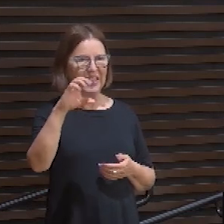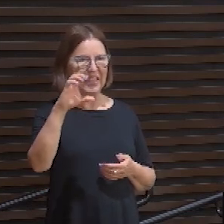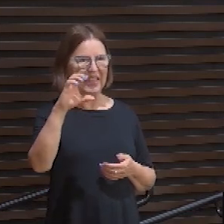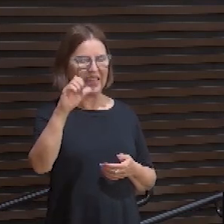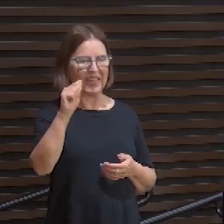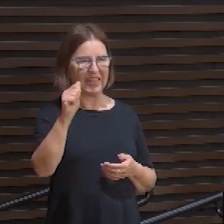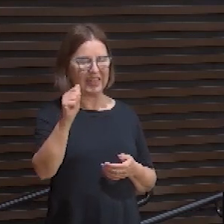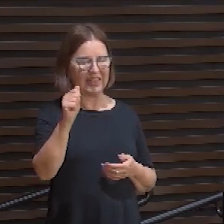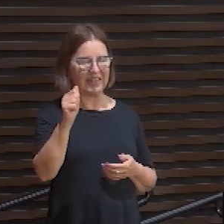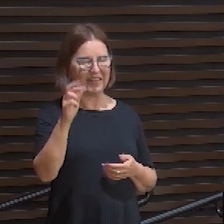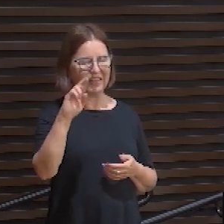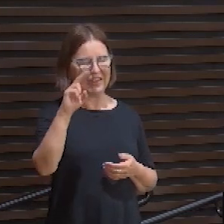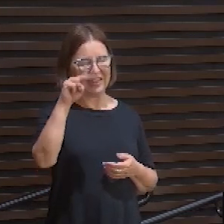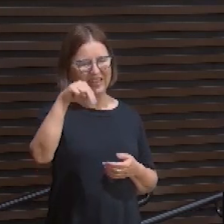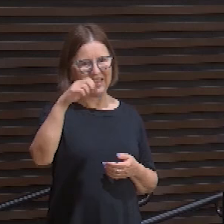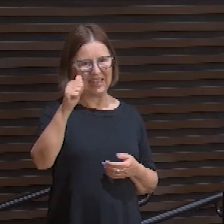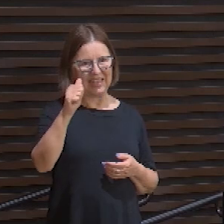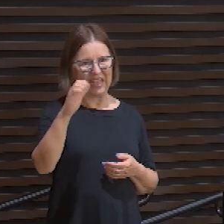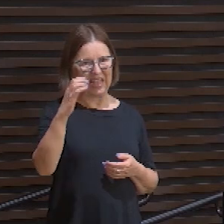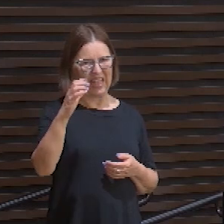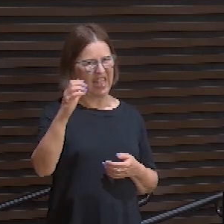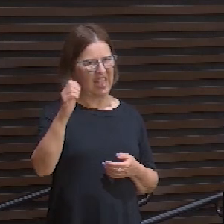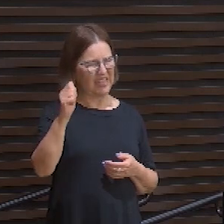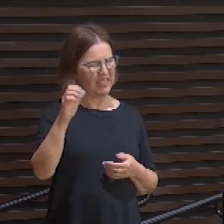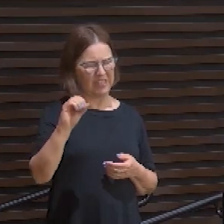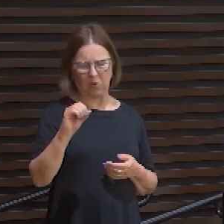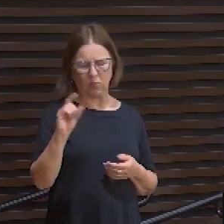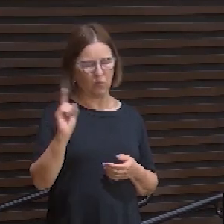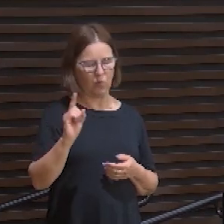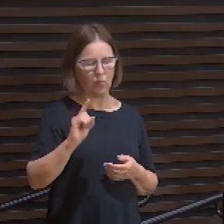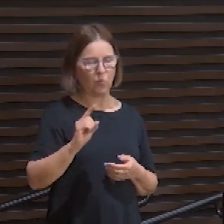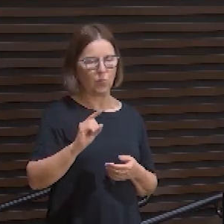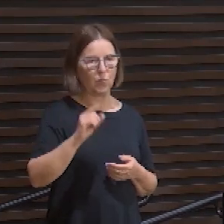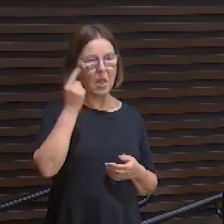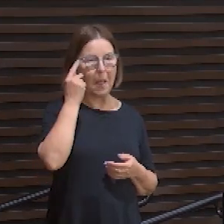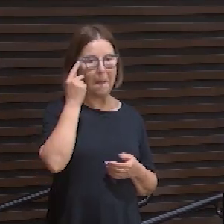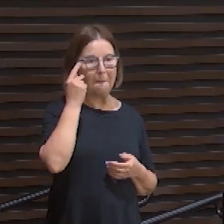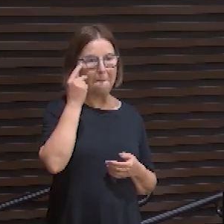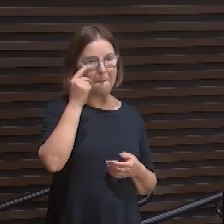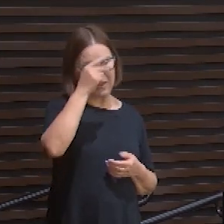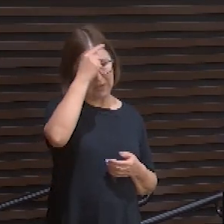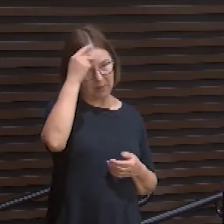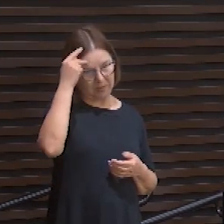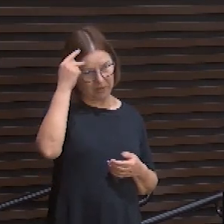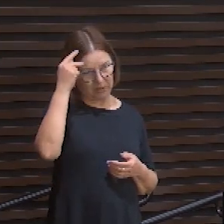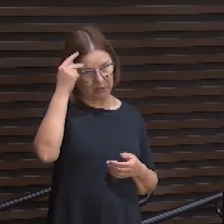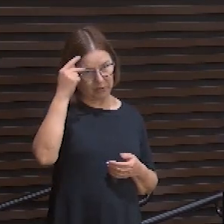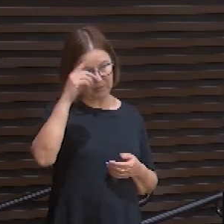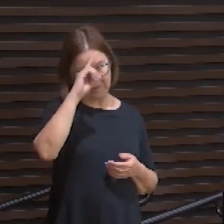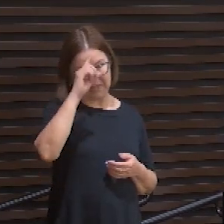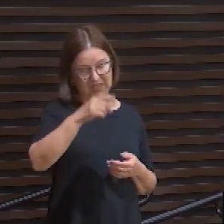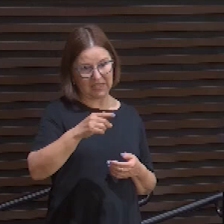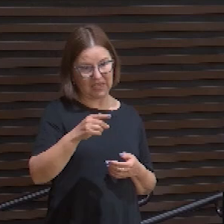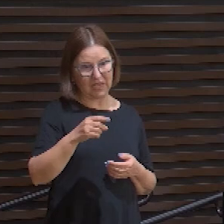morrer uma só vez, vindo depois disso o juízo.